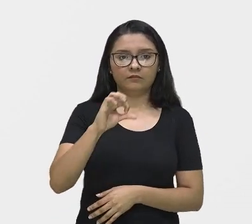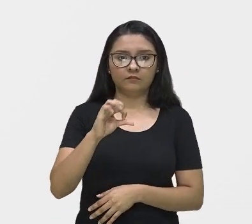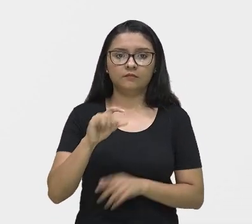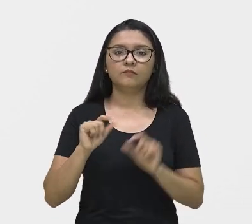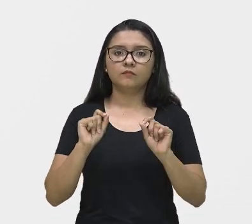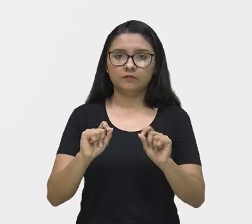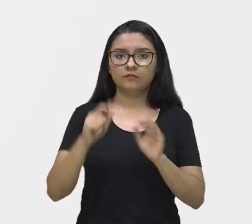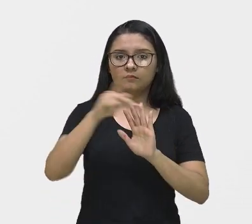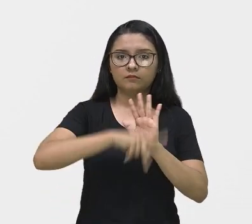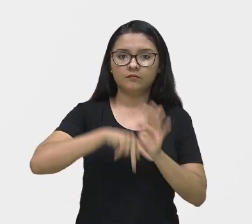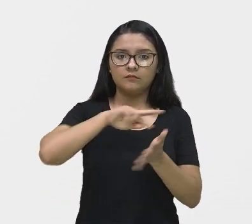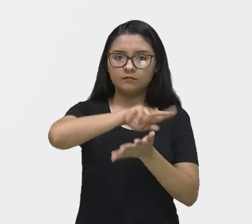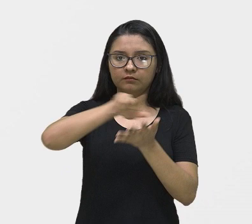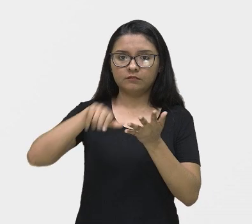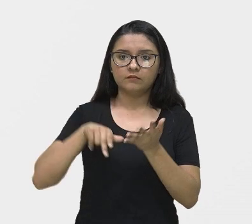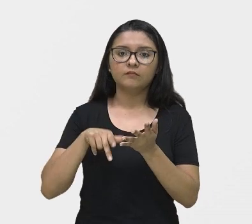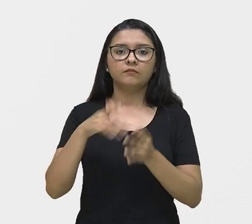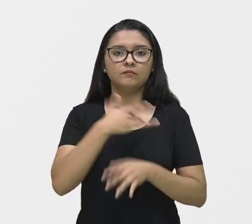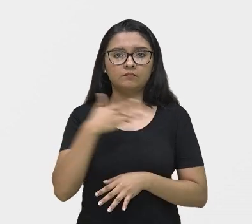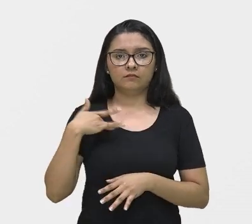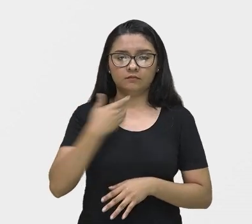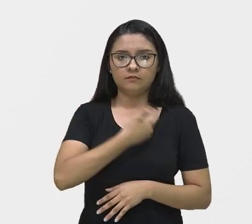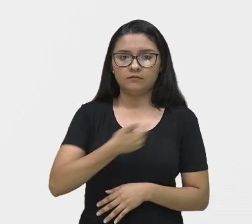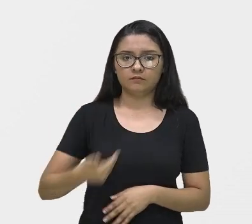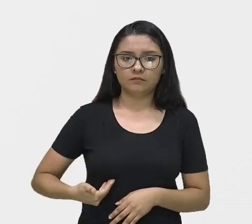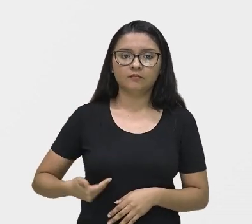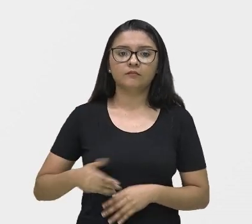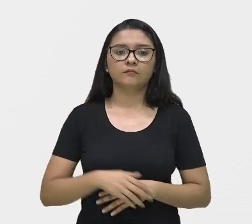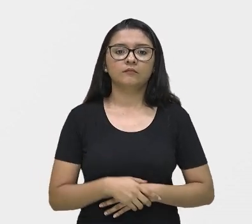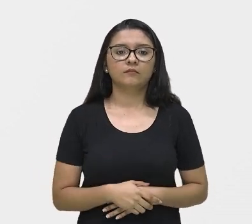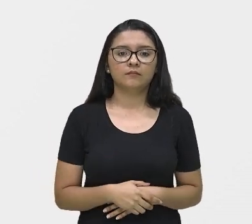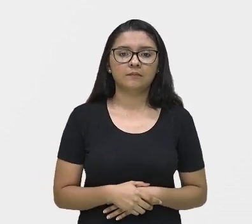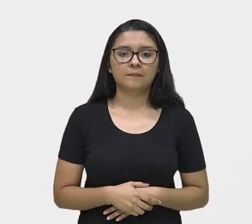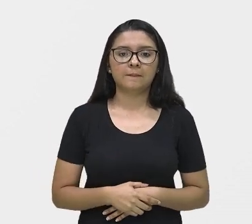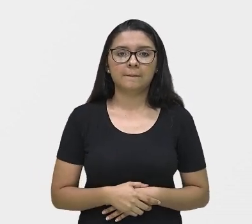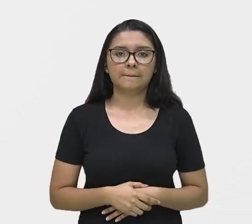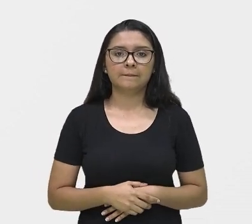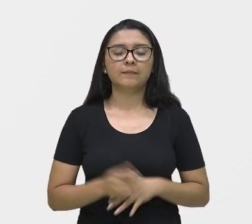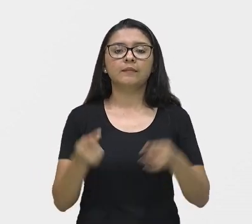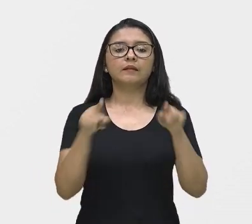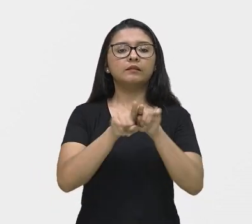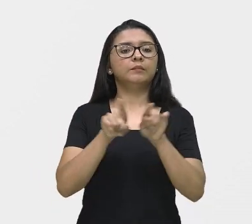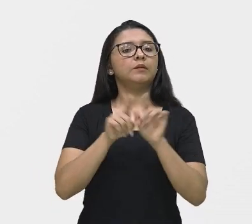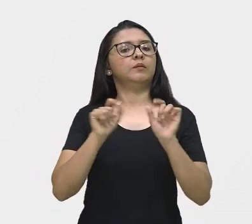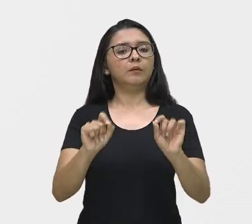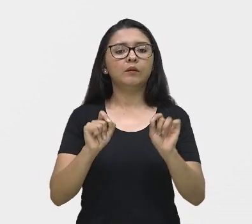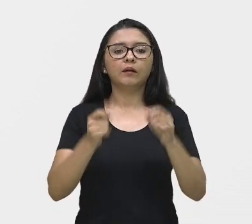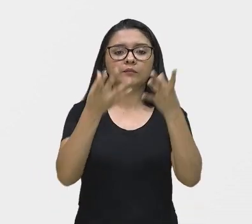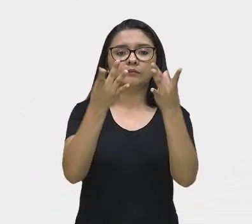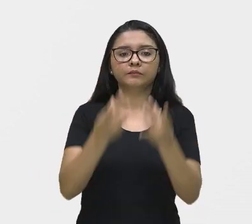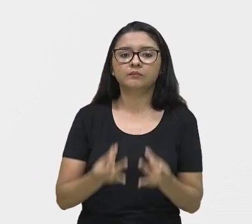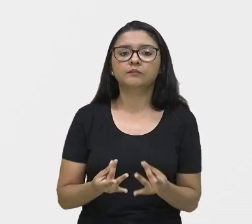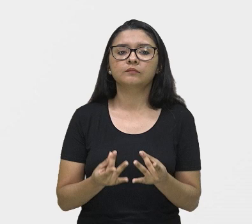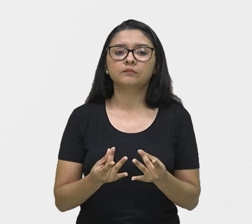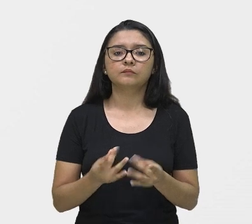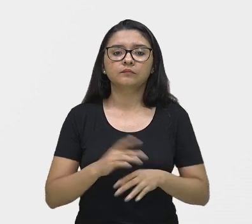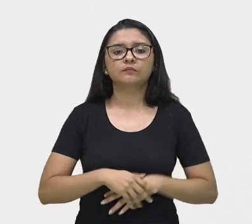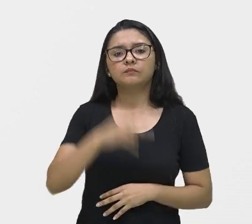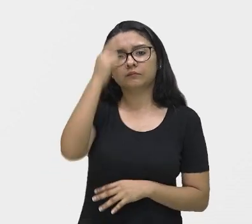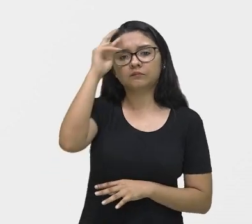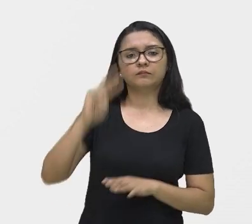conhecimento, programas e indicadores de saúde pública, tá? E vamos ter um detalhamento aí,